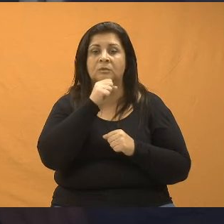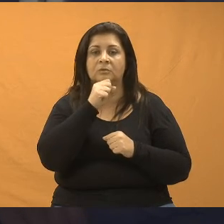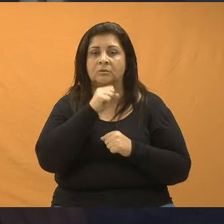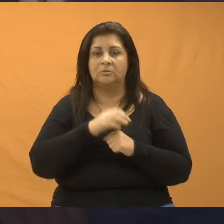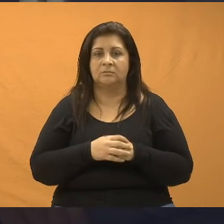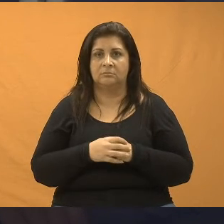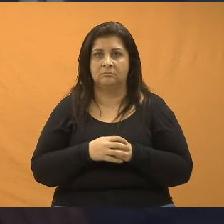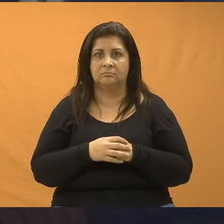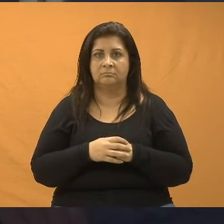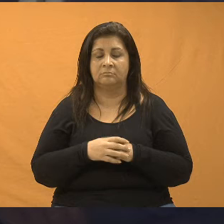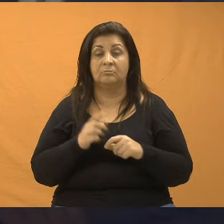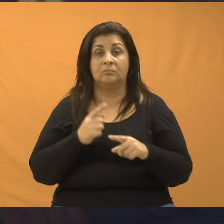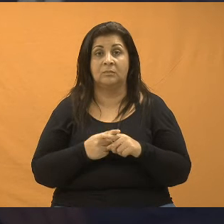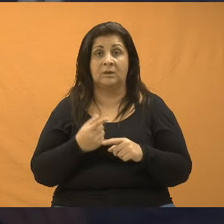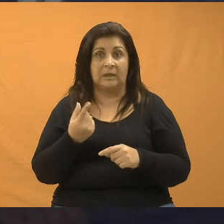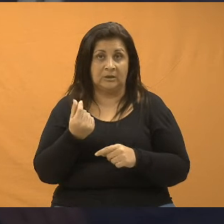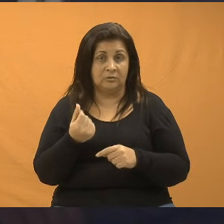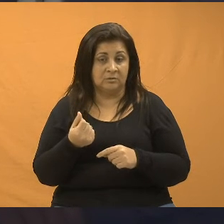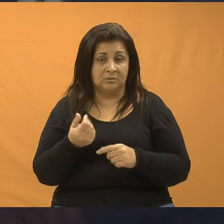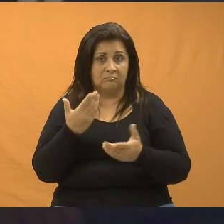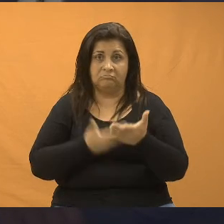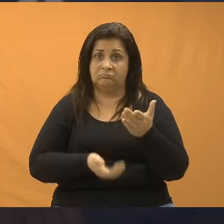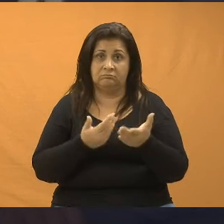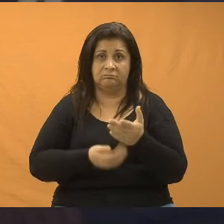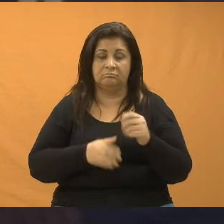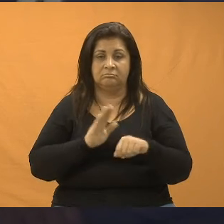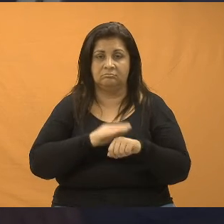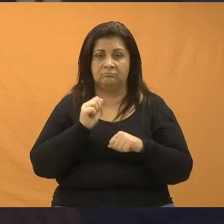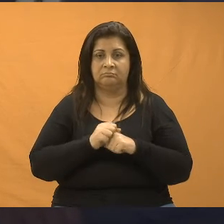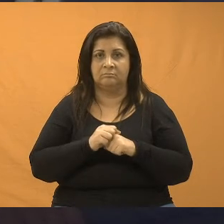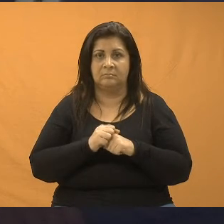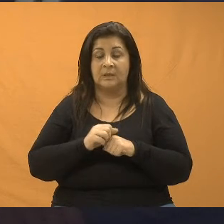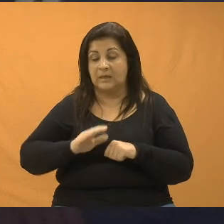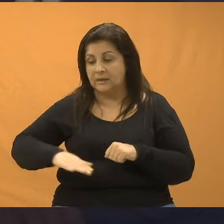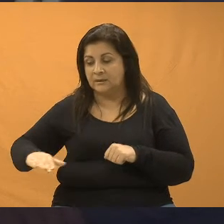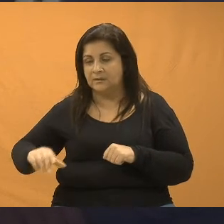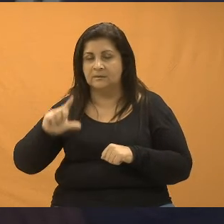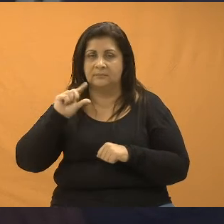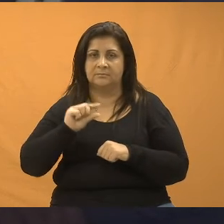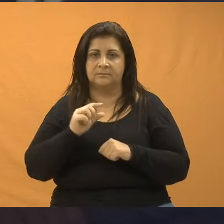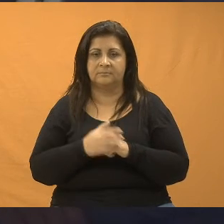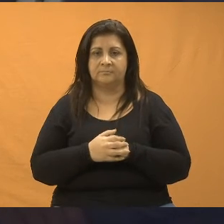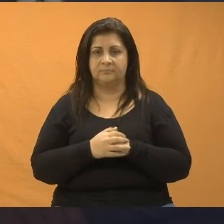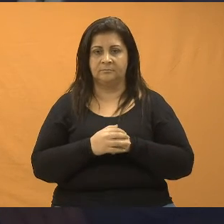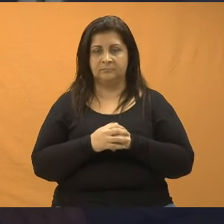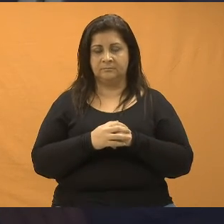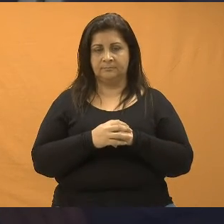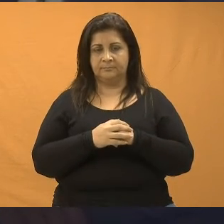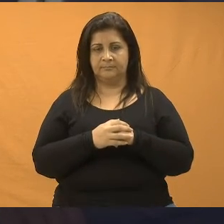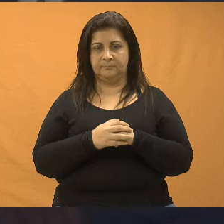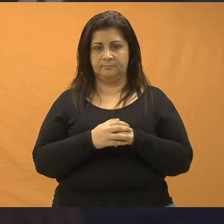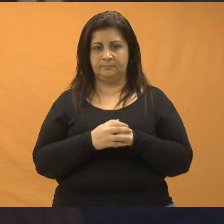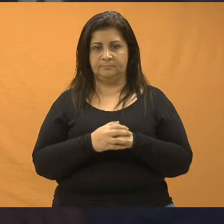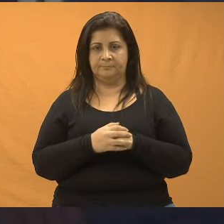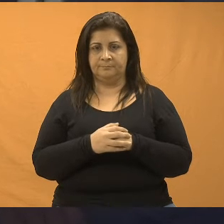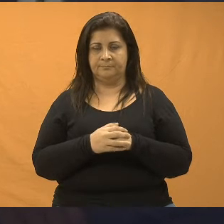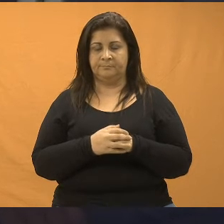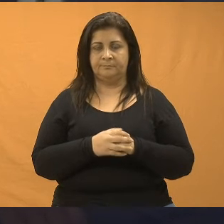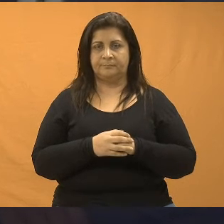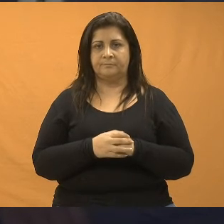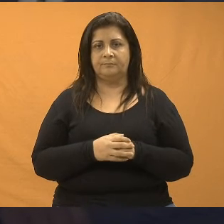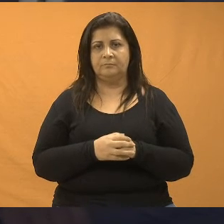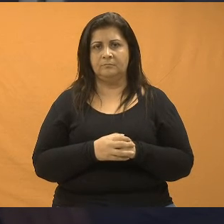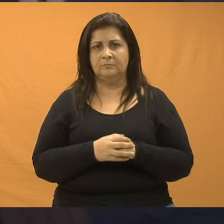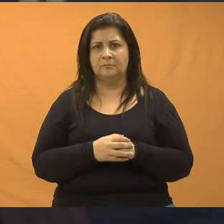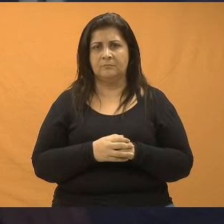vez gerar mais custo ainda. O custo da pediatria não é tanto. Então, dentro disso